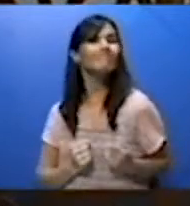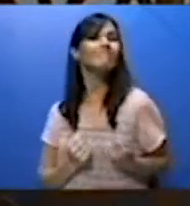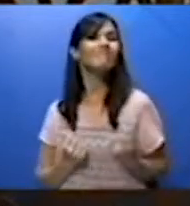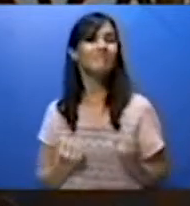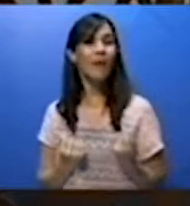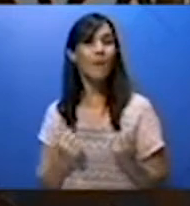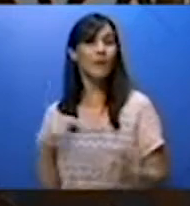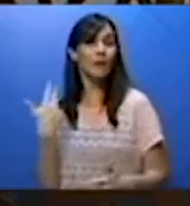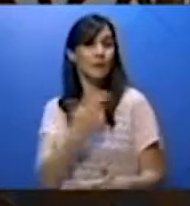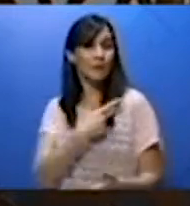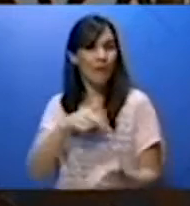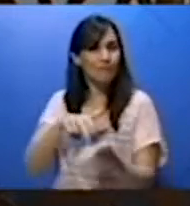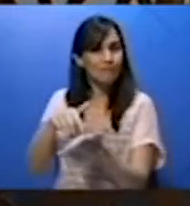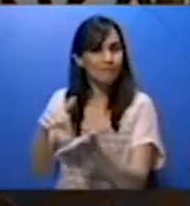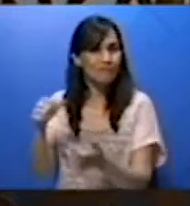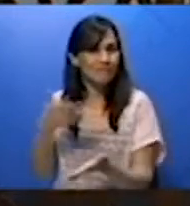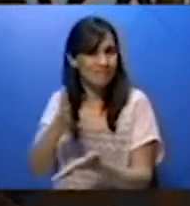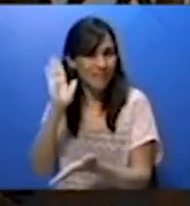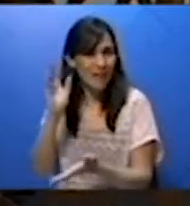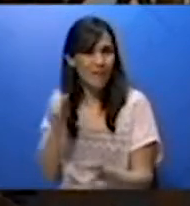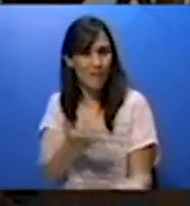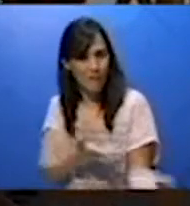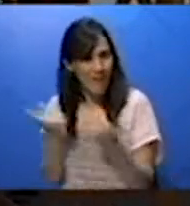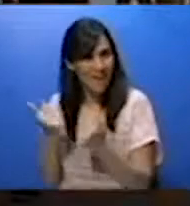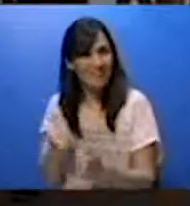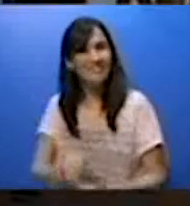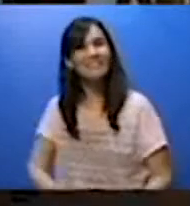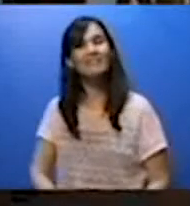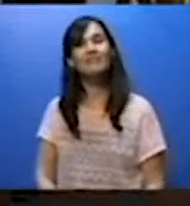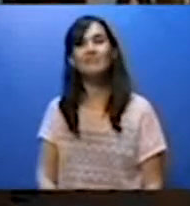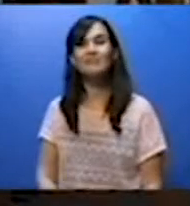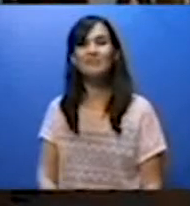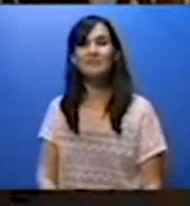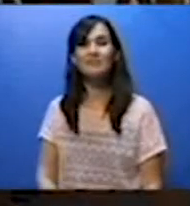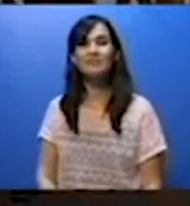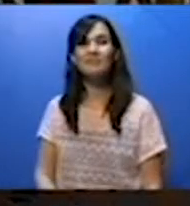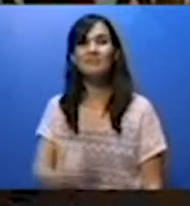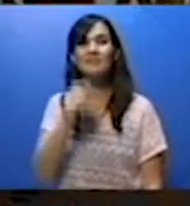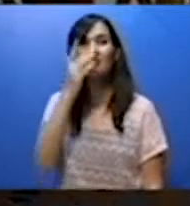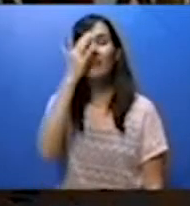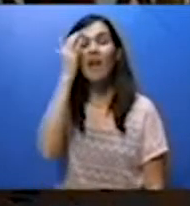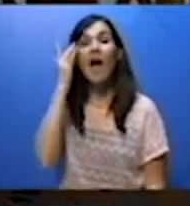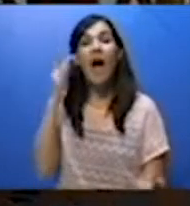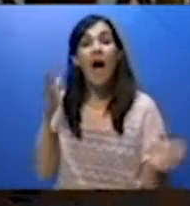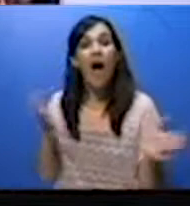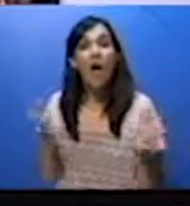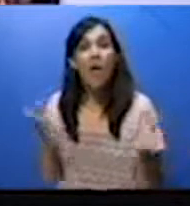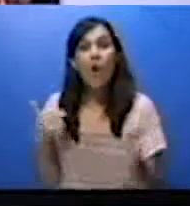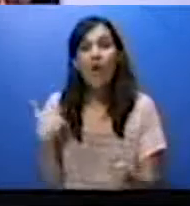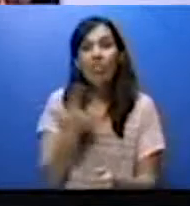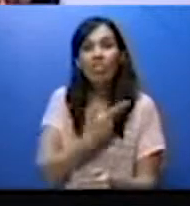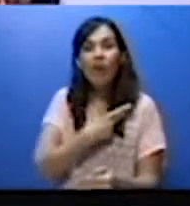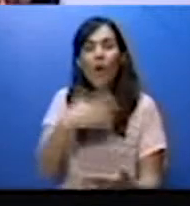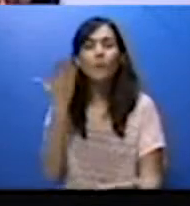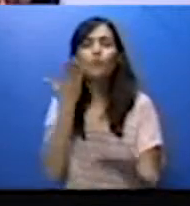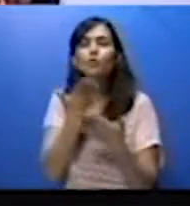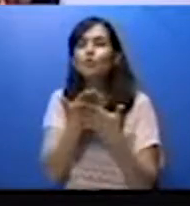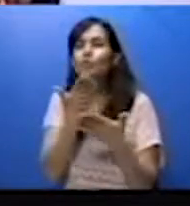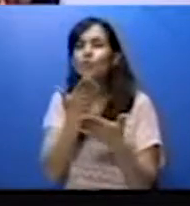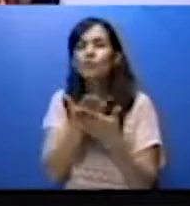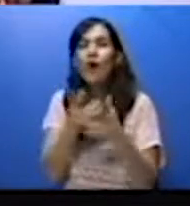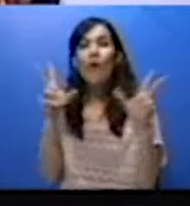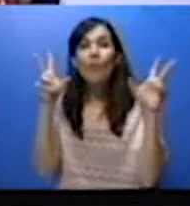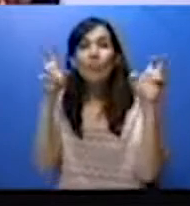para gente seguir em frente vamos lá a e agora nós vamos estudar um